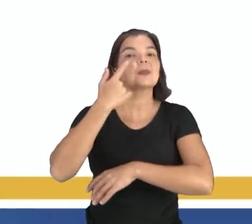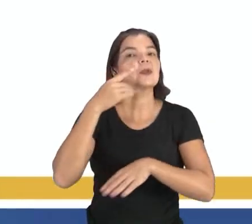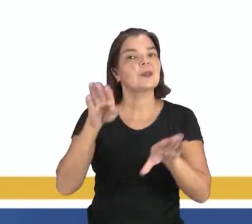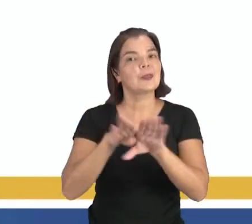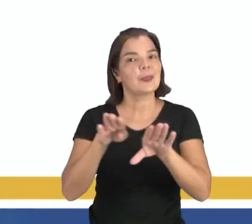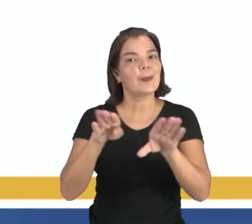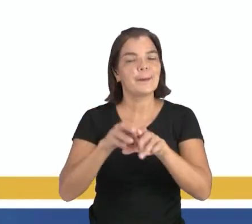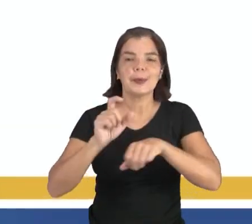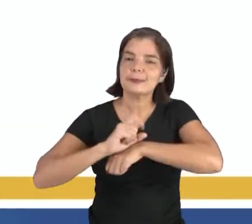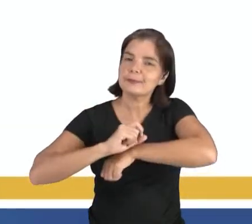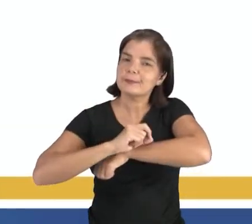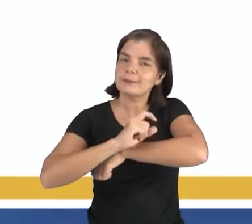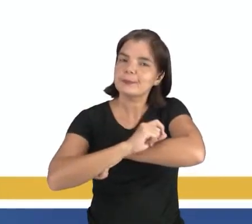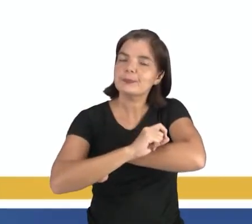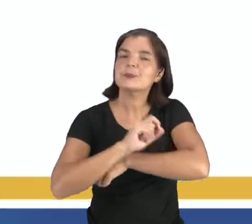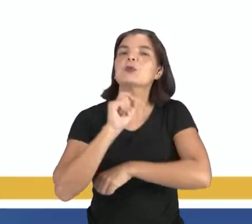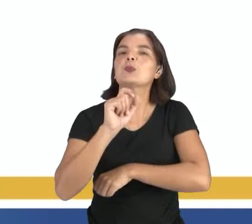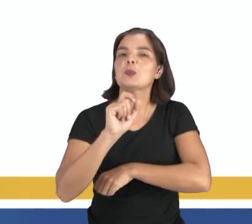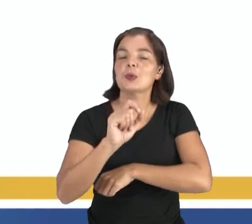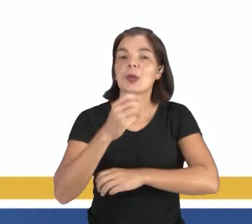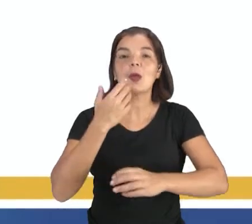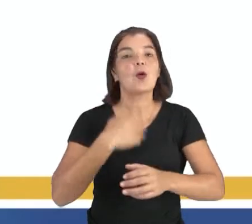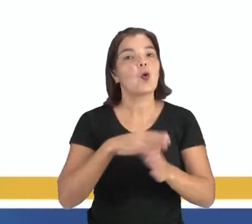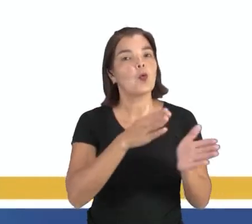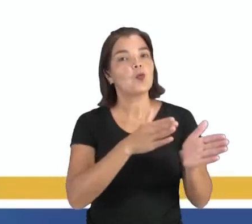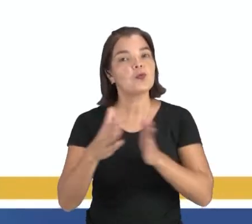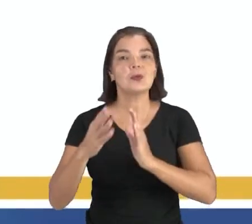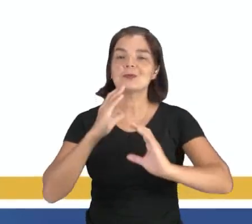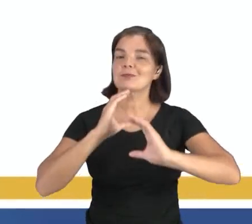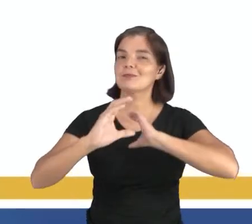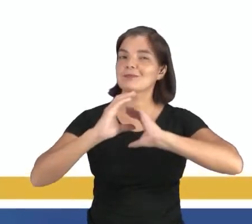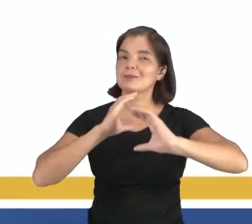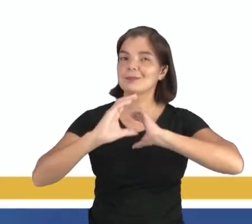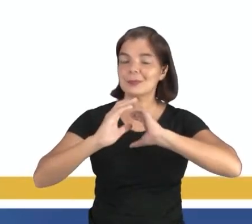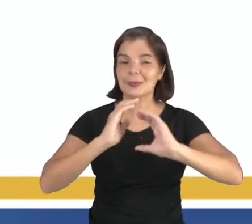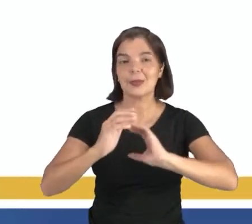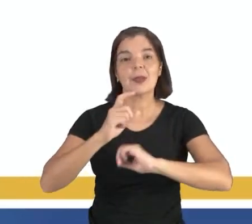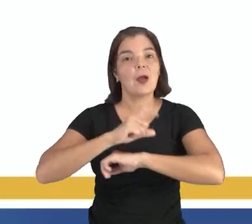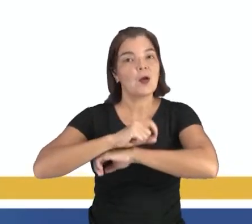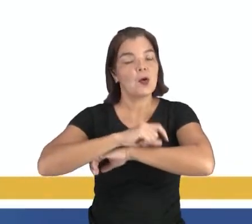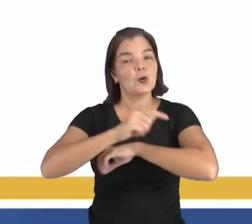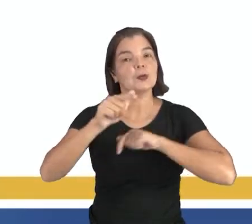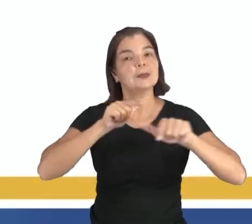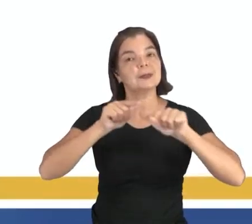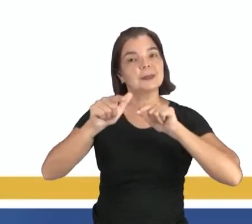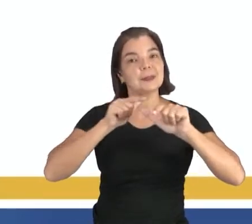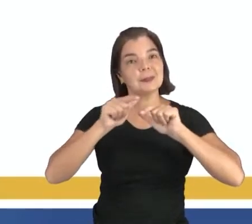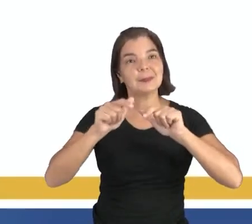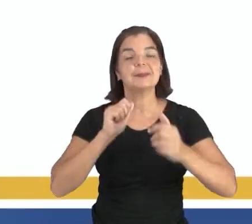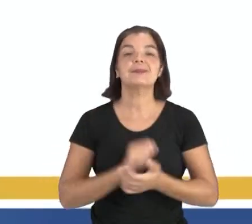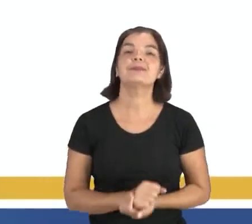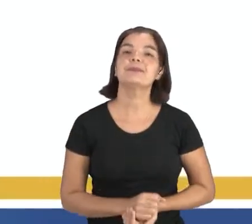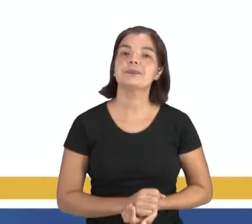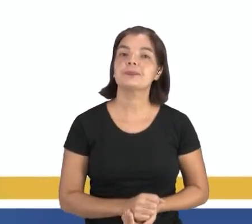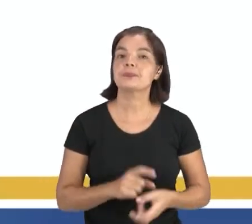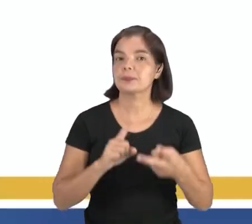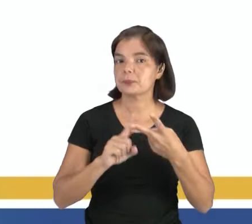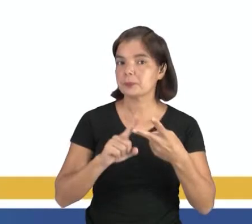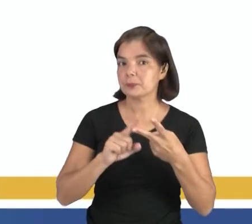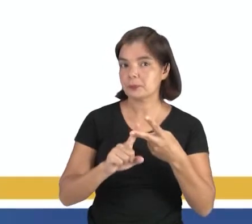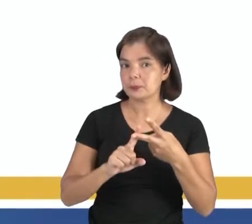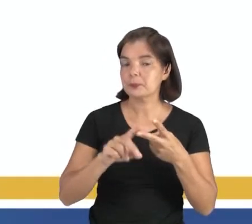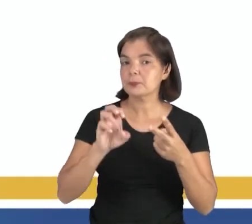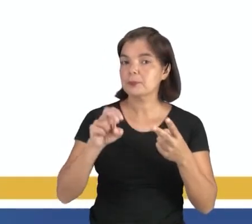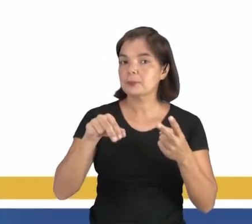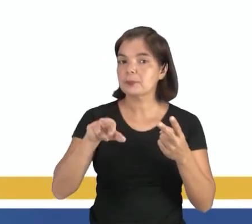formiga. O que acontece? A cigarra passou o verão cantando, enquanto a formiga juntava seus grãos. Vemos aqui em